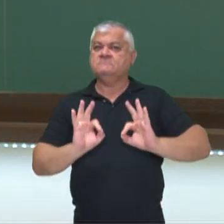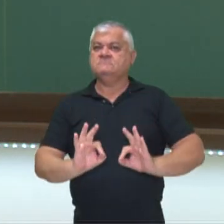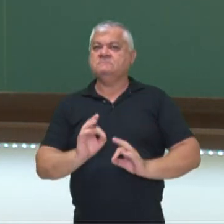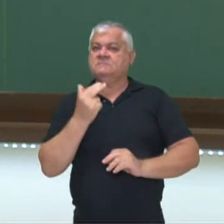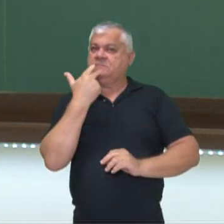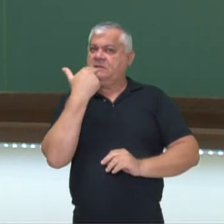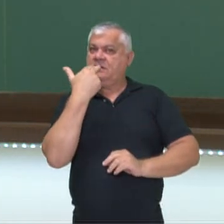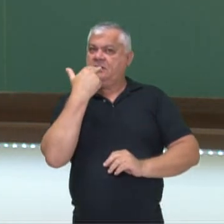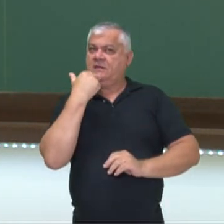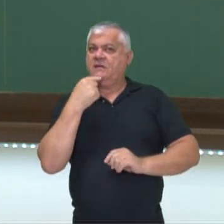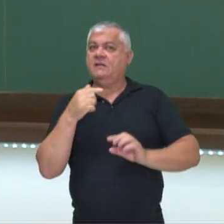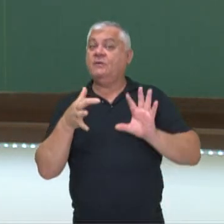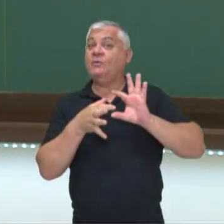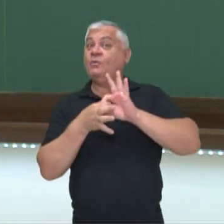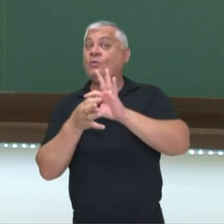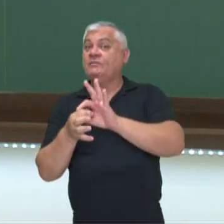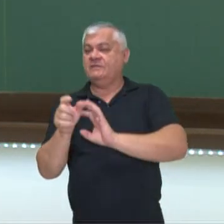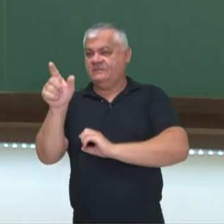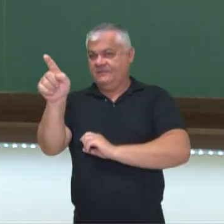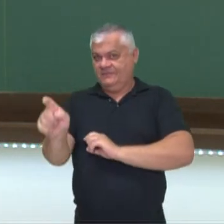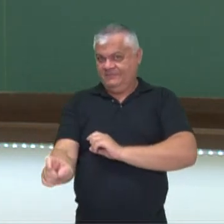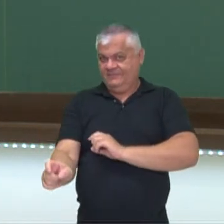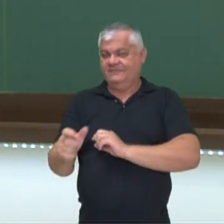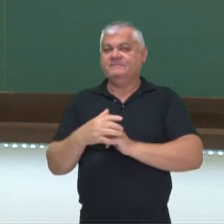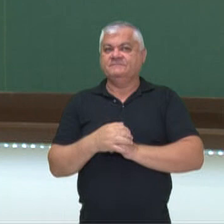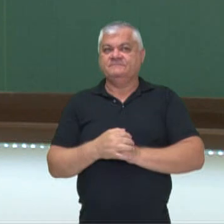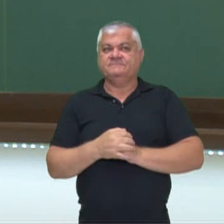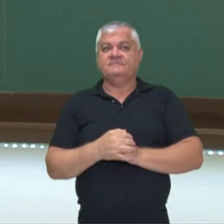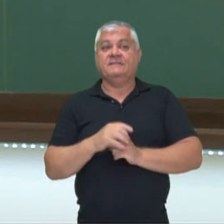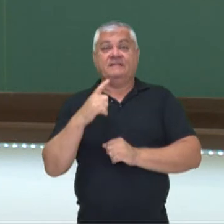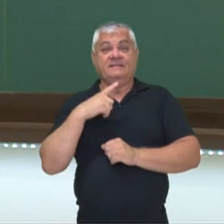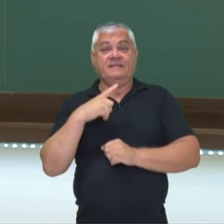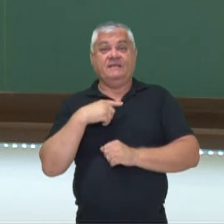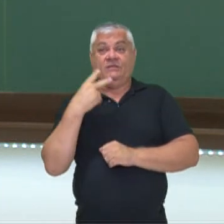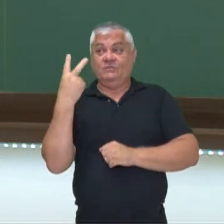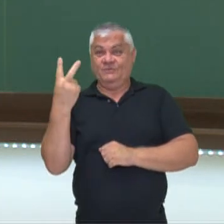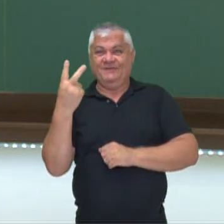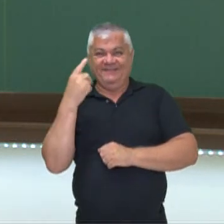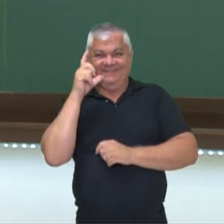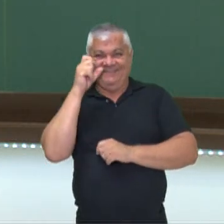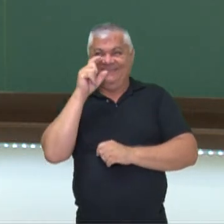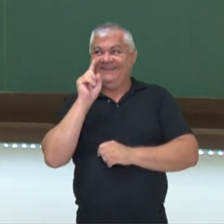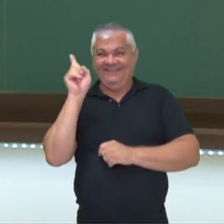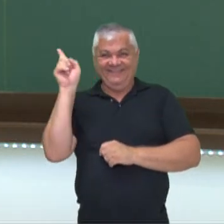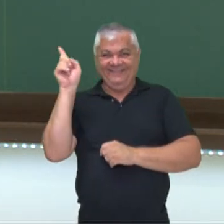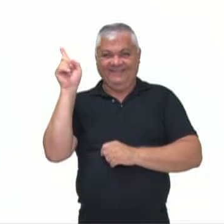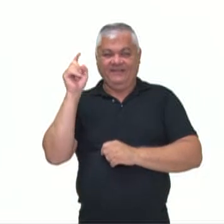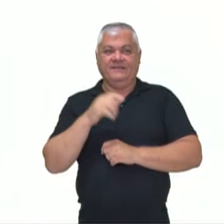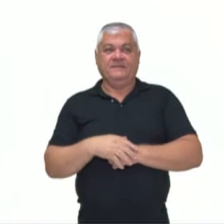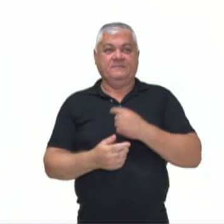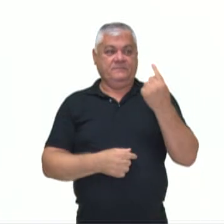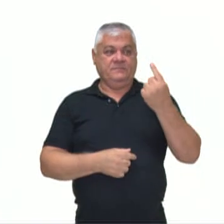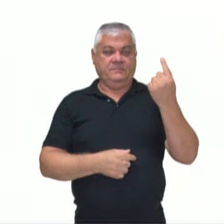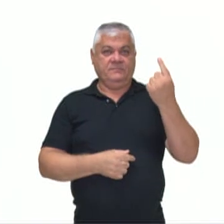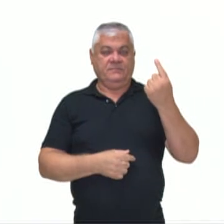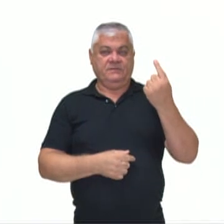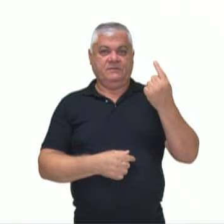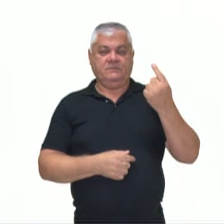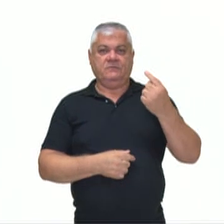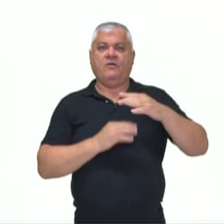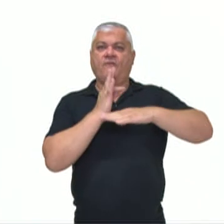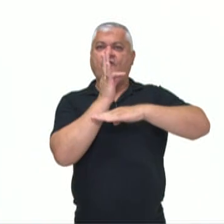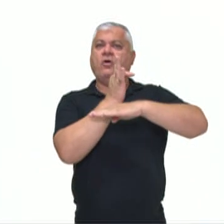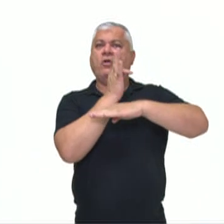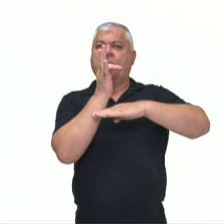o contexto e com o interlocutor? A ver, temos aqui duas imagens. A primeira, algo